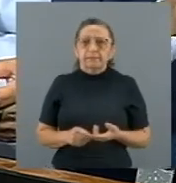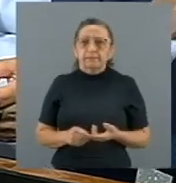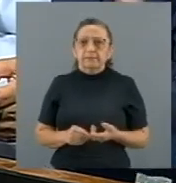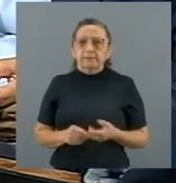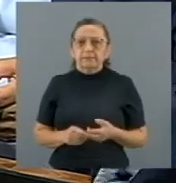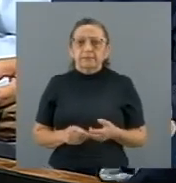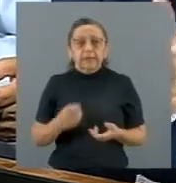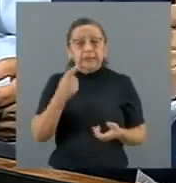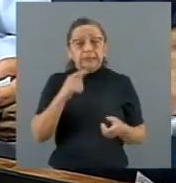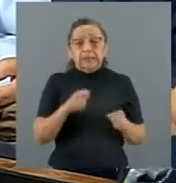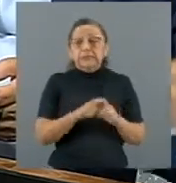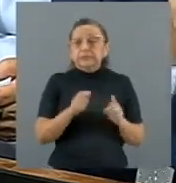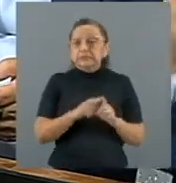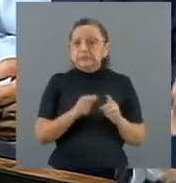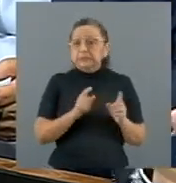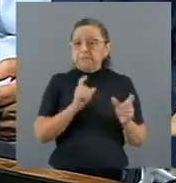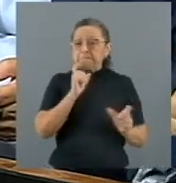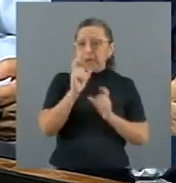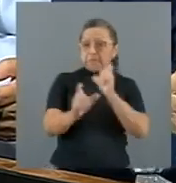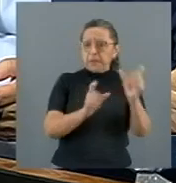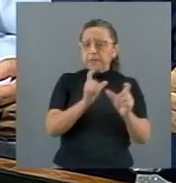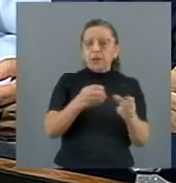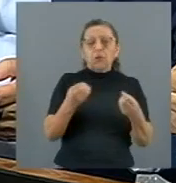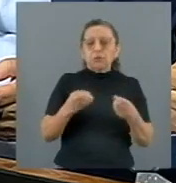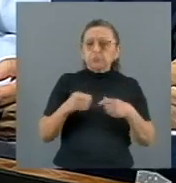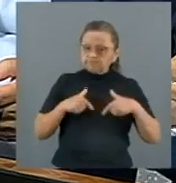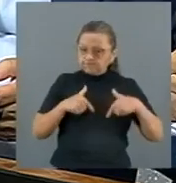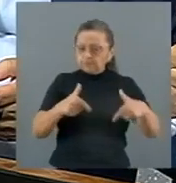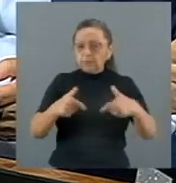as agressões se combatem com a verdade.